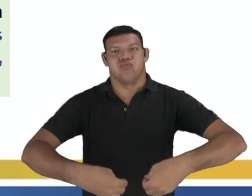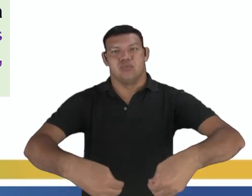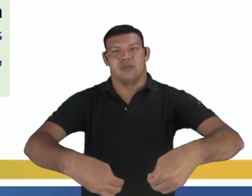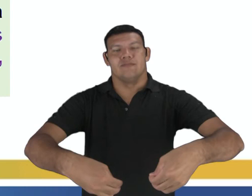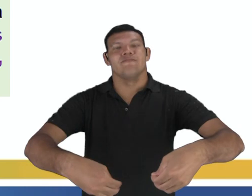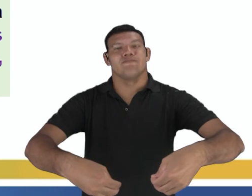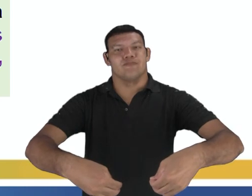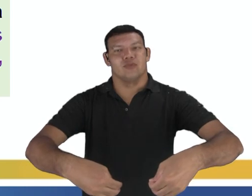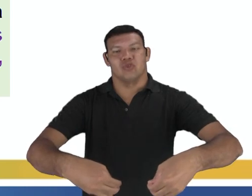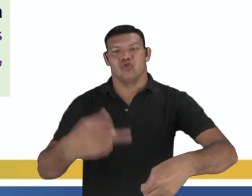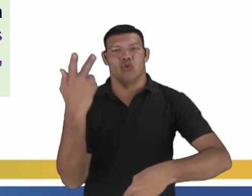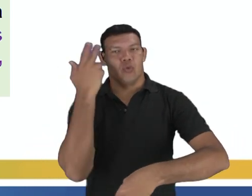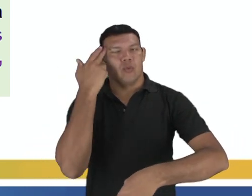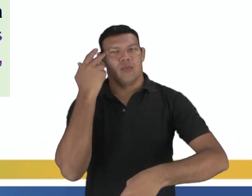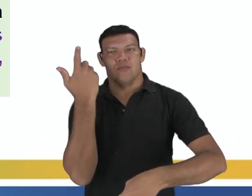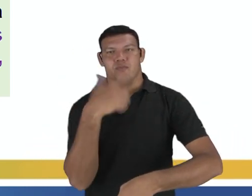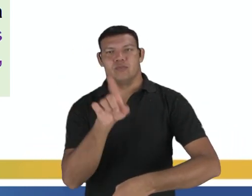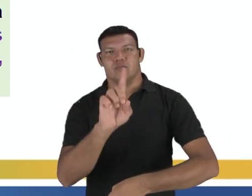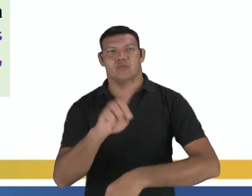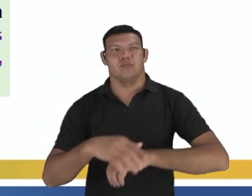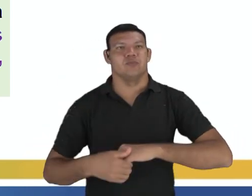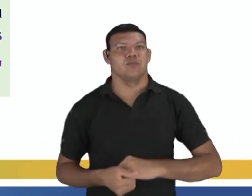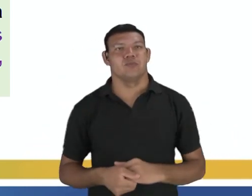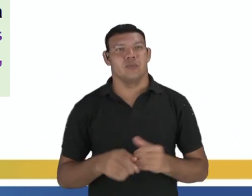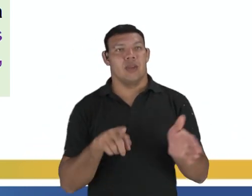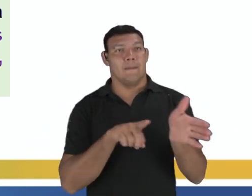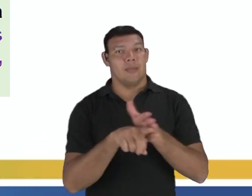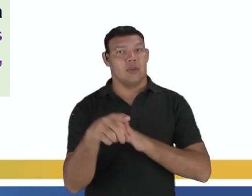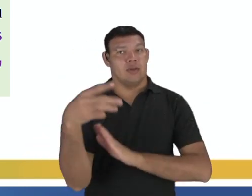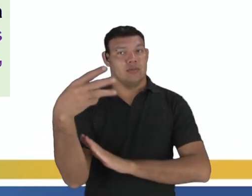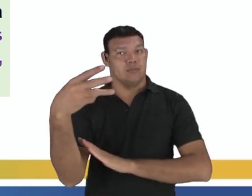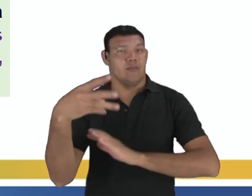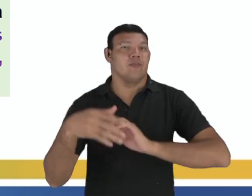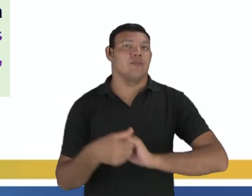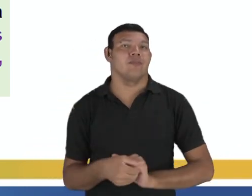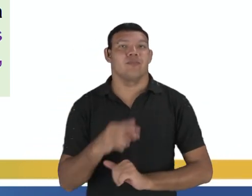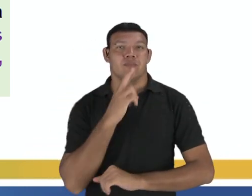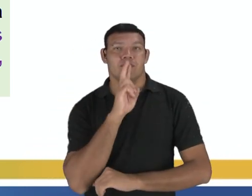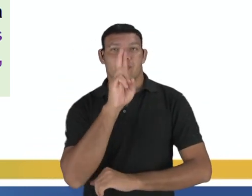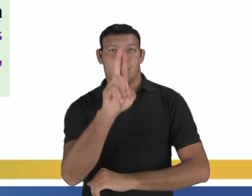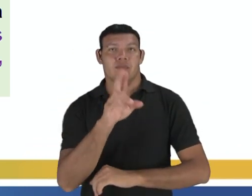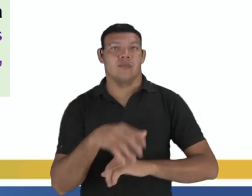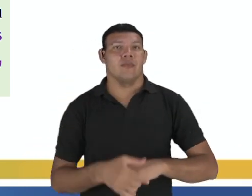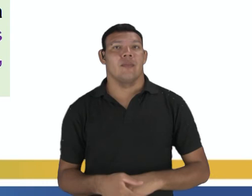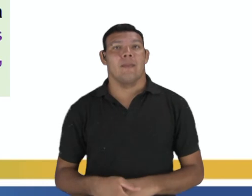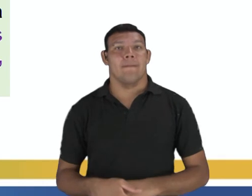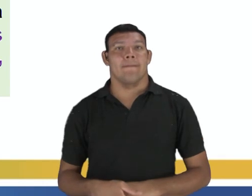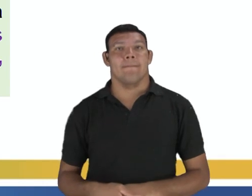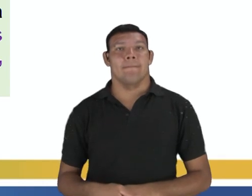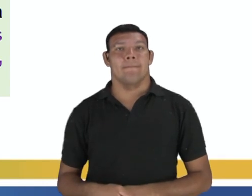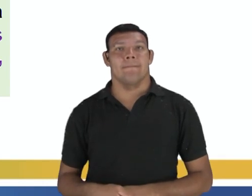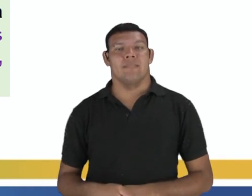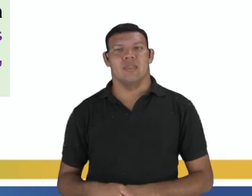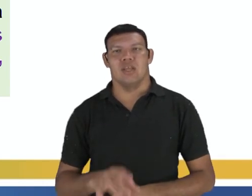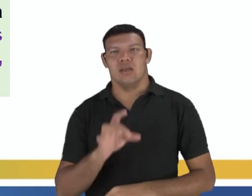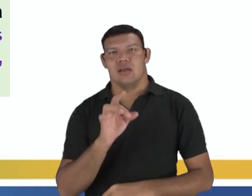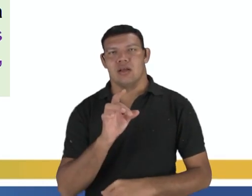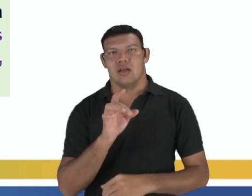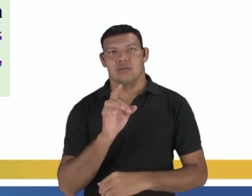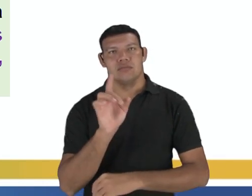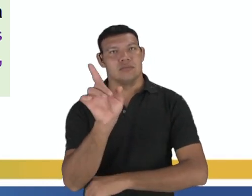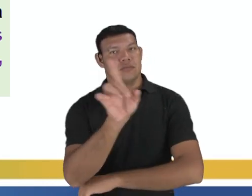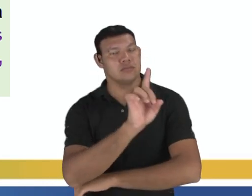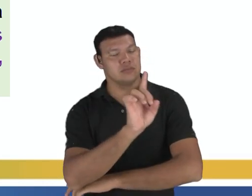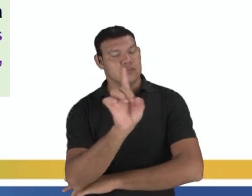porque ele não consegue sair de forma espontânea Tá três os métodos contraceptivos são importantes apenas para